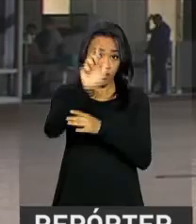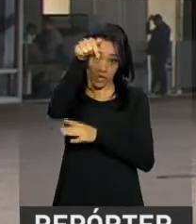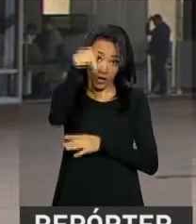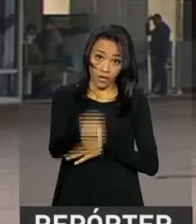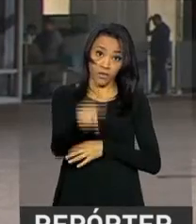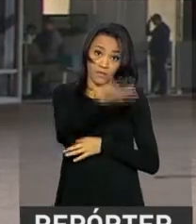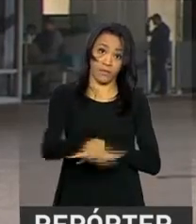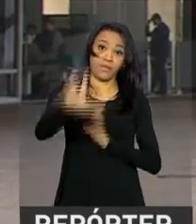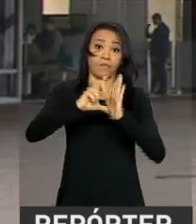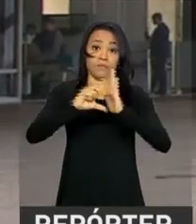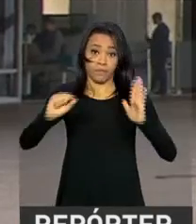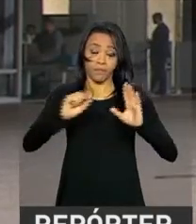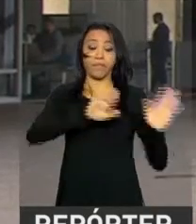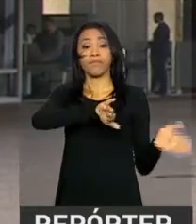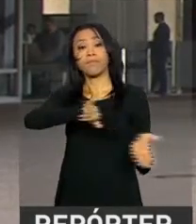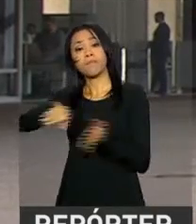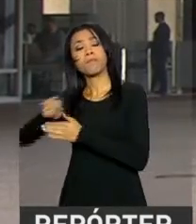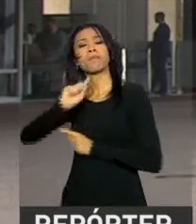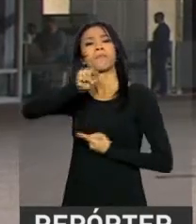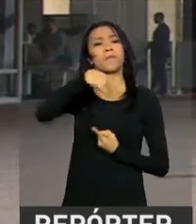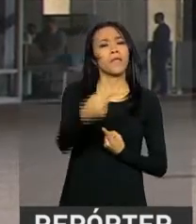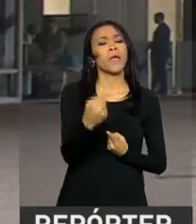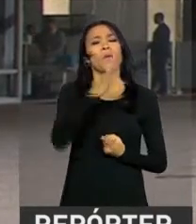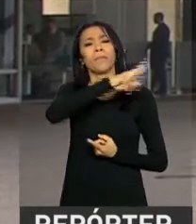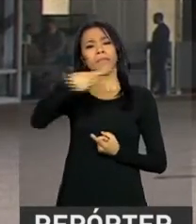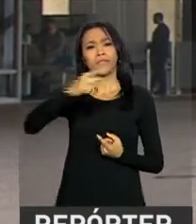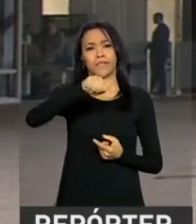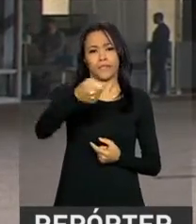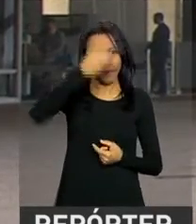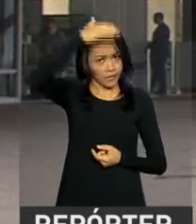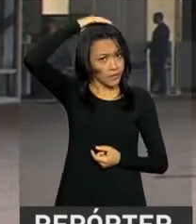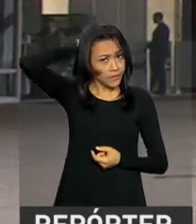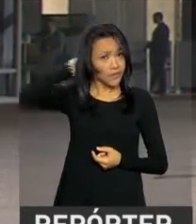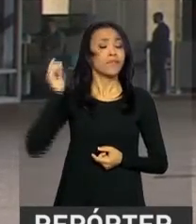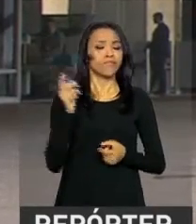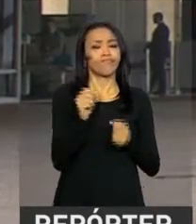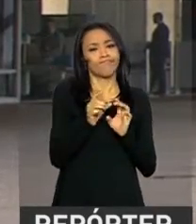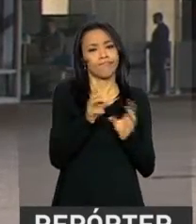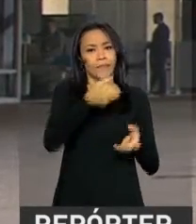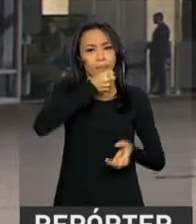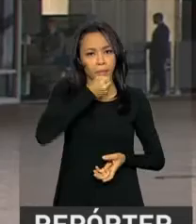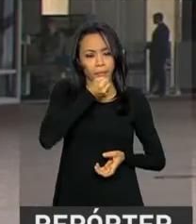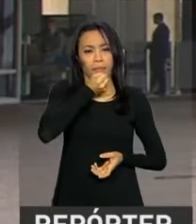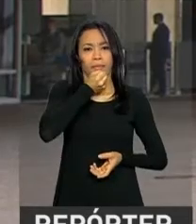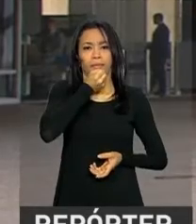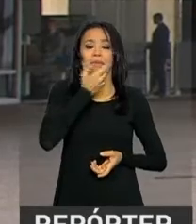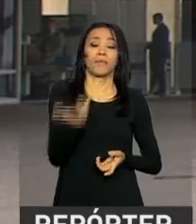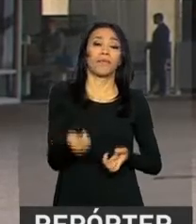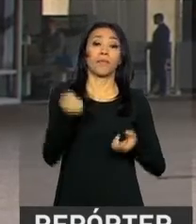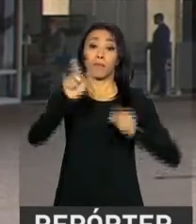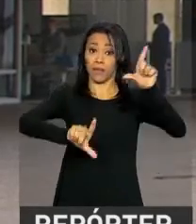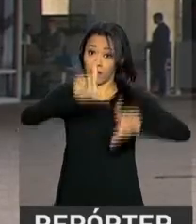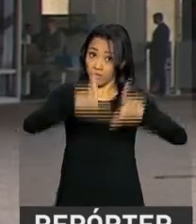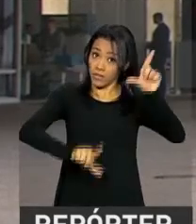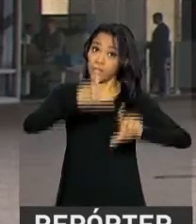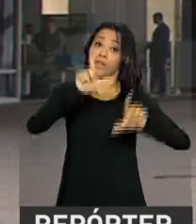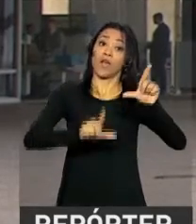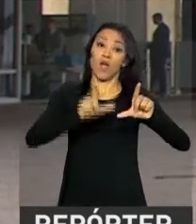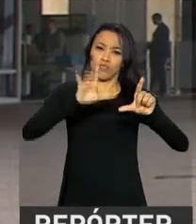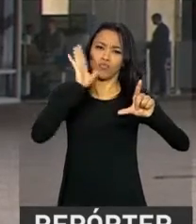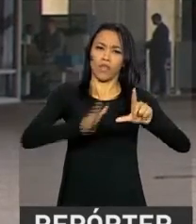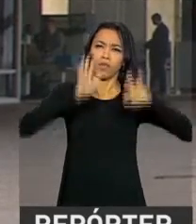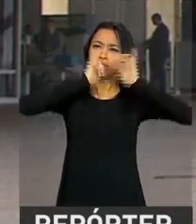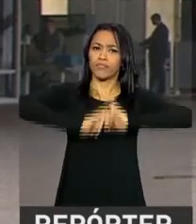Palácio do Planalto. E, Daniela, o presidente em exercício concedeu uma entrevista a uma rede de televisão. Essa entrevista foi